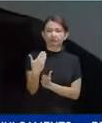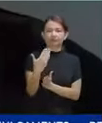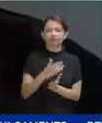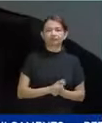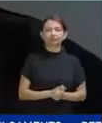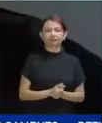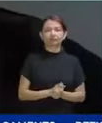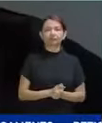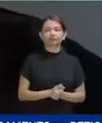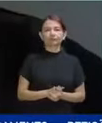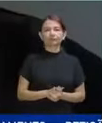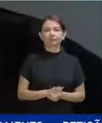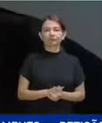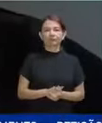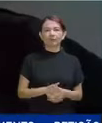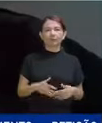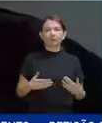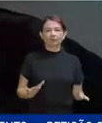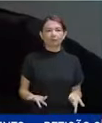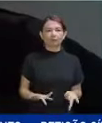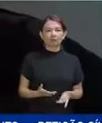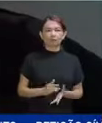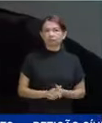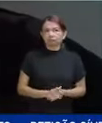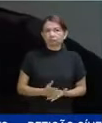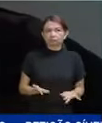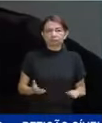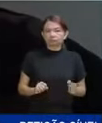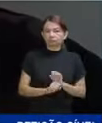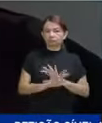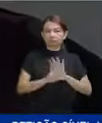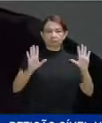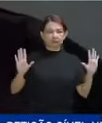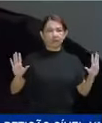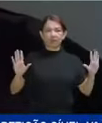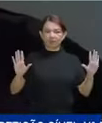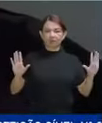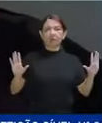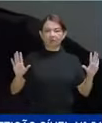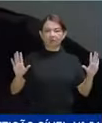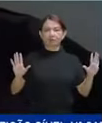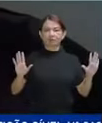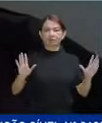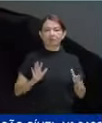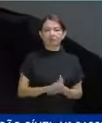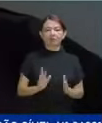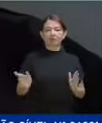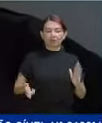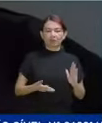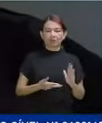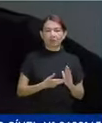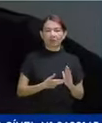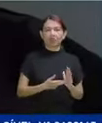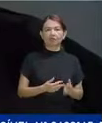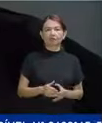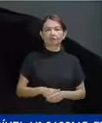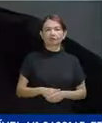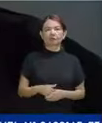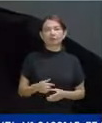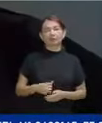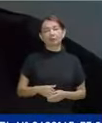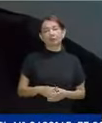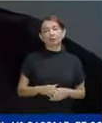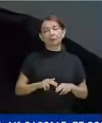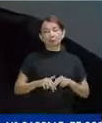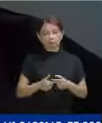nulidade, outro caminho não resta, como muito bem e com clareza concluiu o relator, pela improcedência